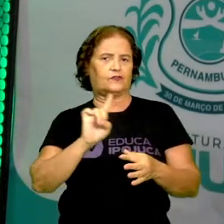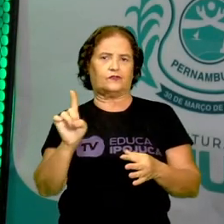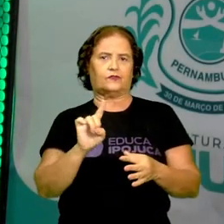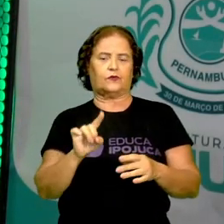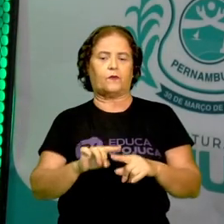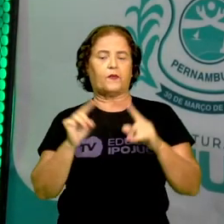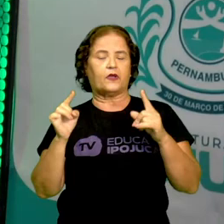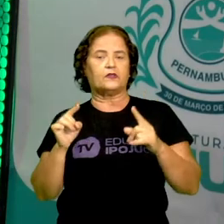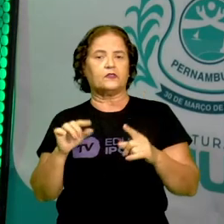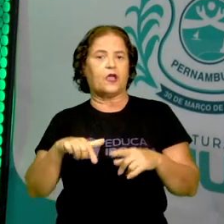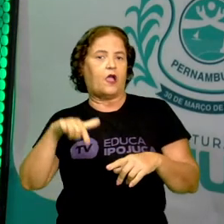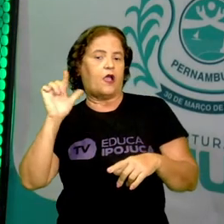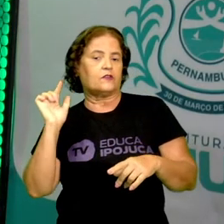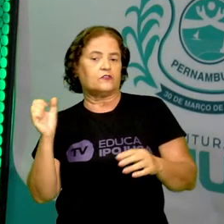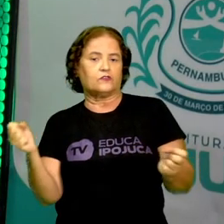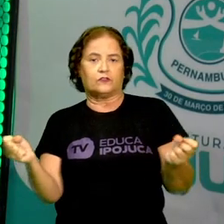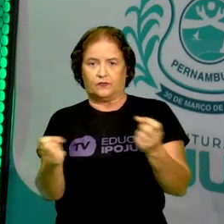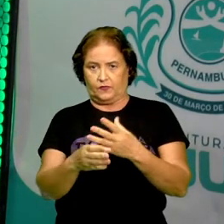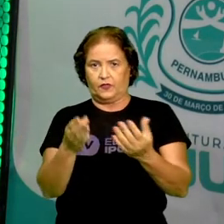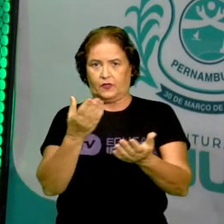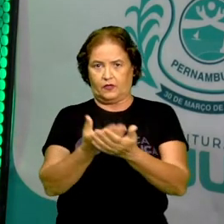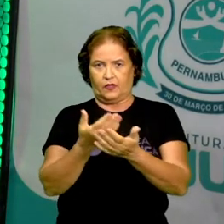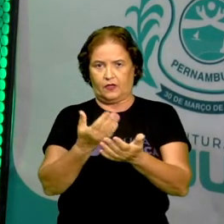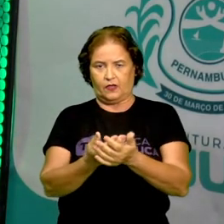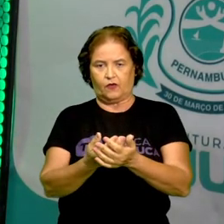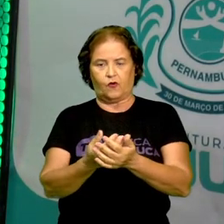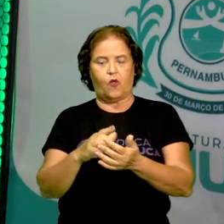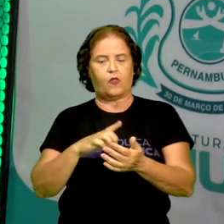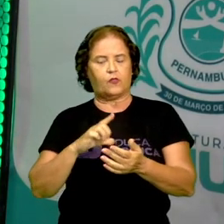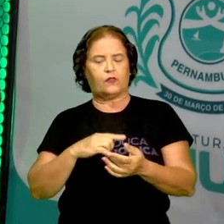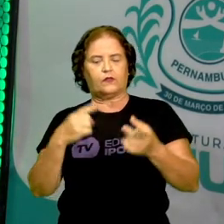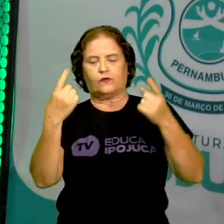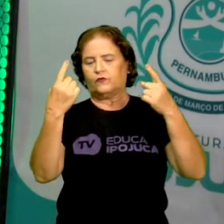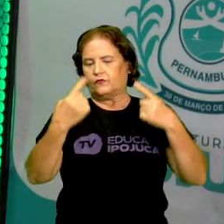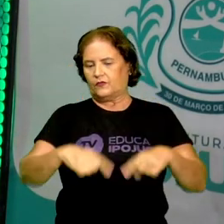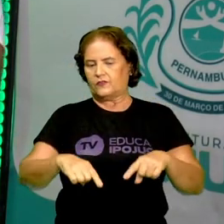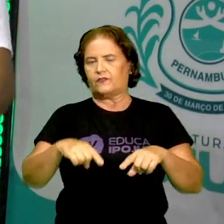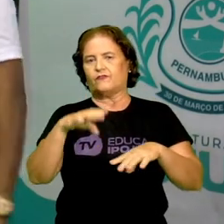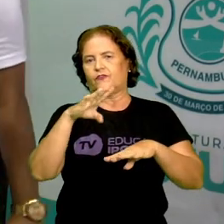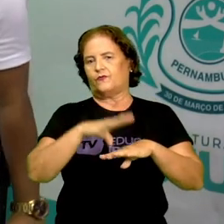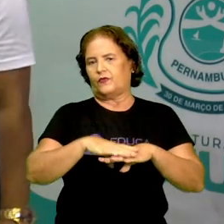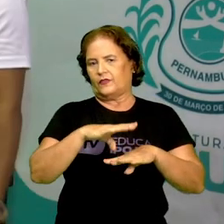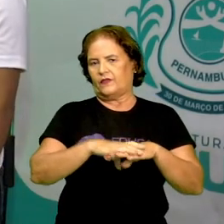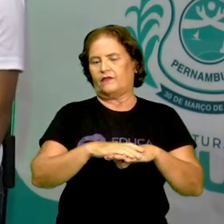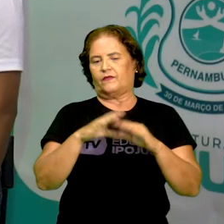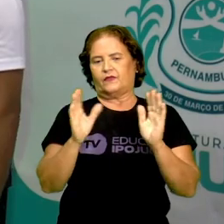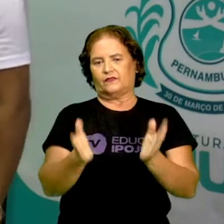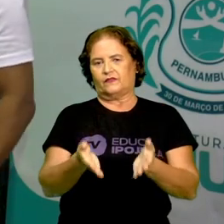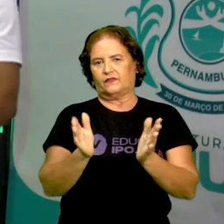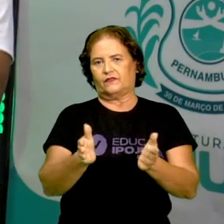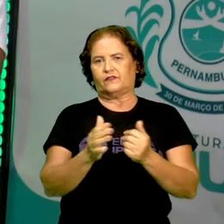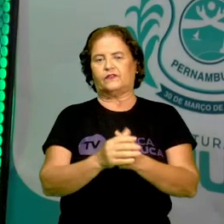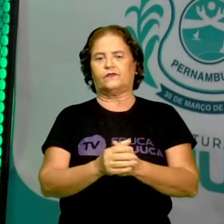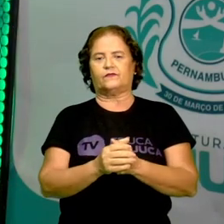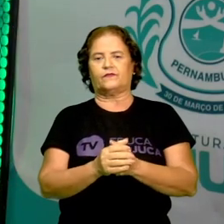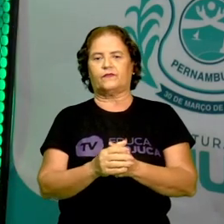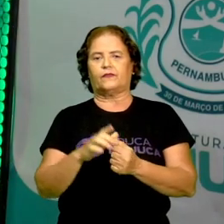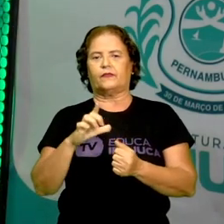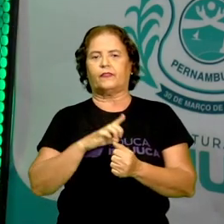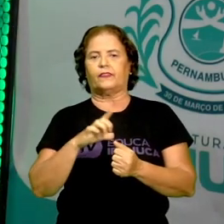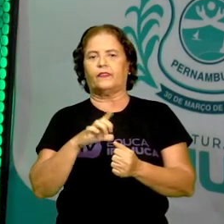aula termine, eu vou deixar para você o desafio matemático da aula de hoje. Temos